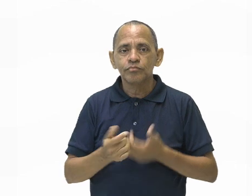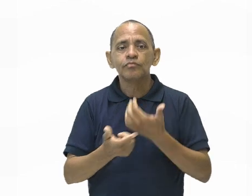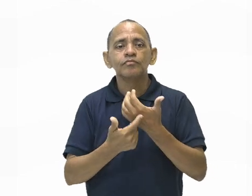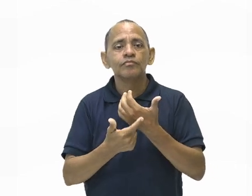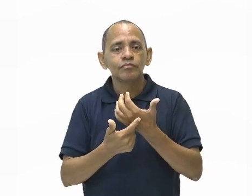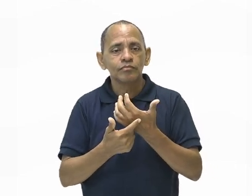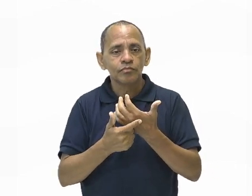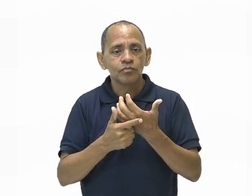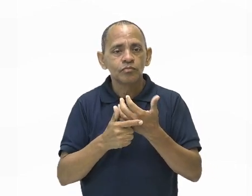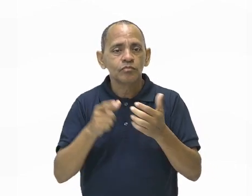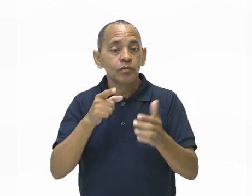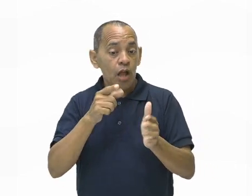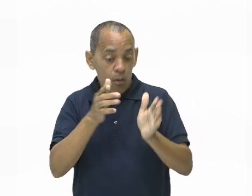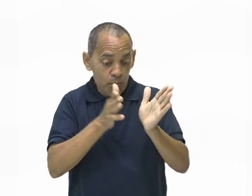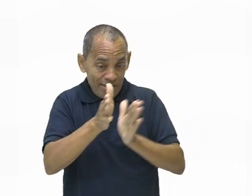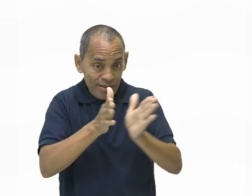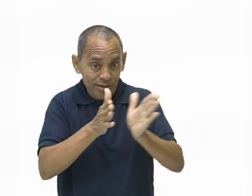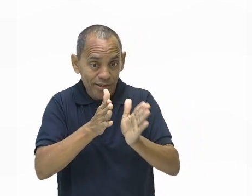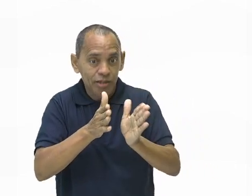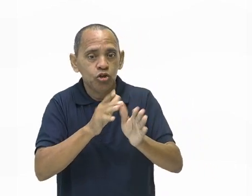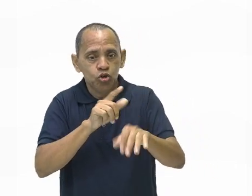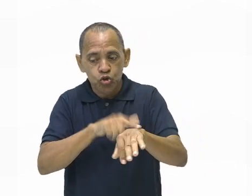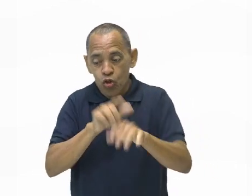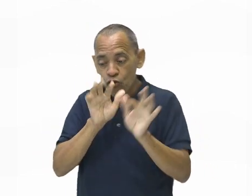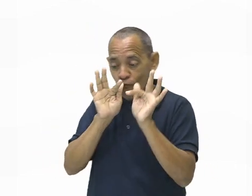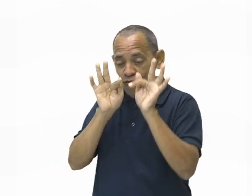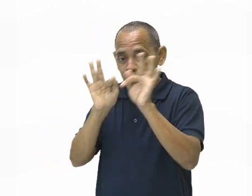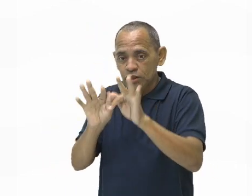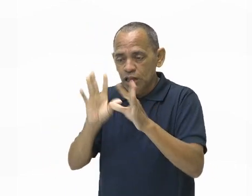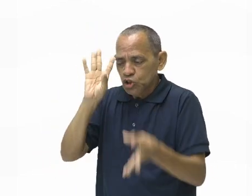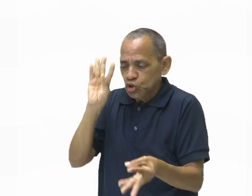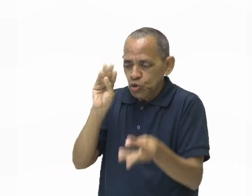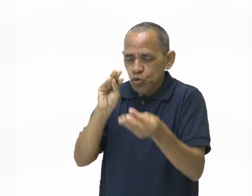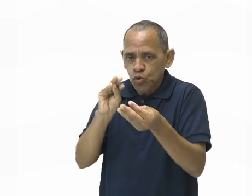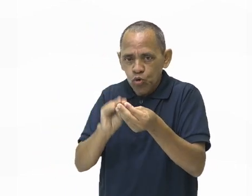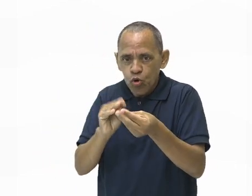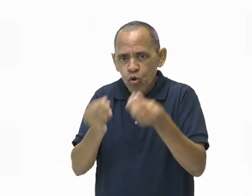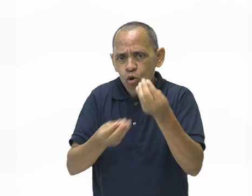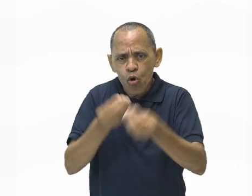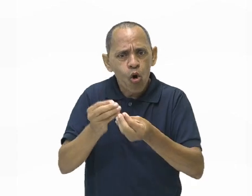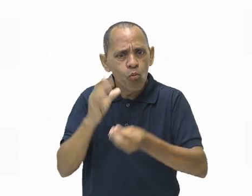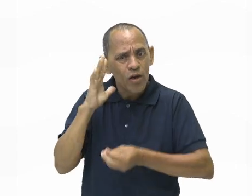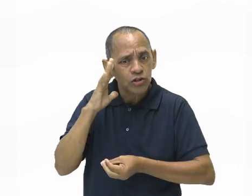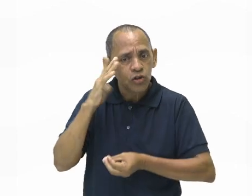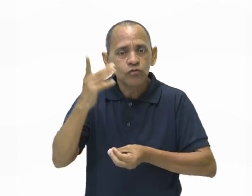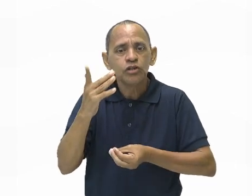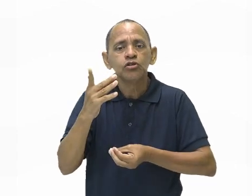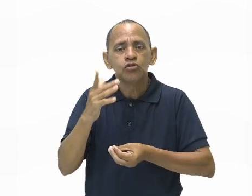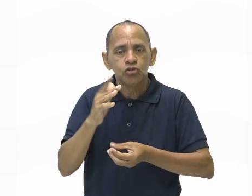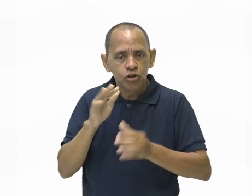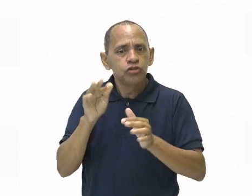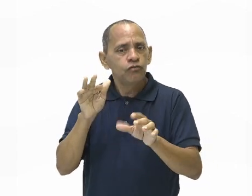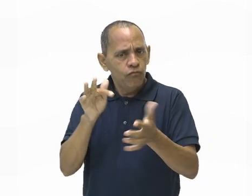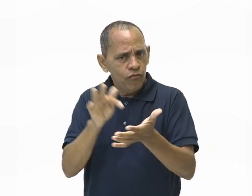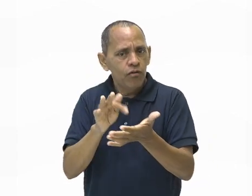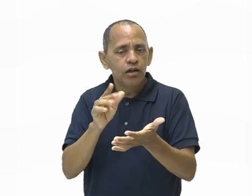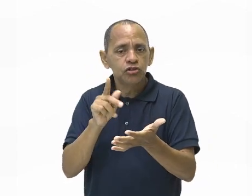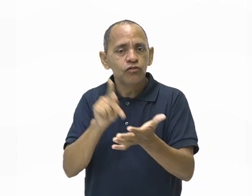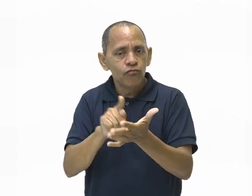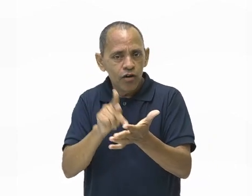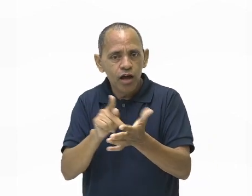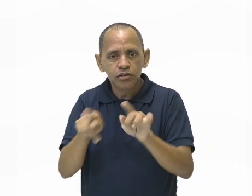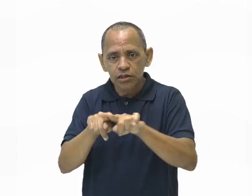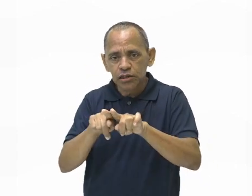É o momento de desfecho do conto. Então, é quando tudo vai ser resolvido, né? Resultando aí na quebra ou confirmação